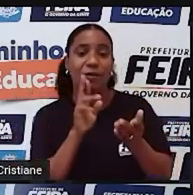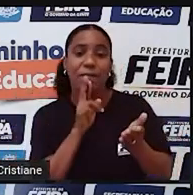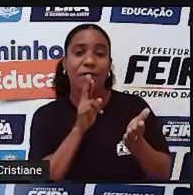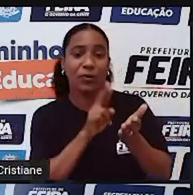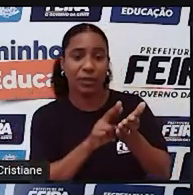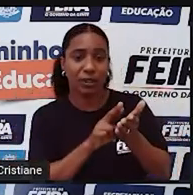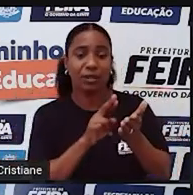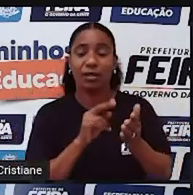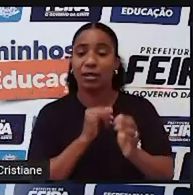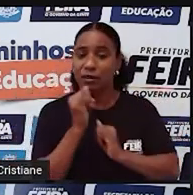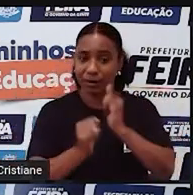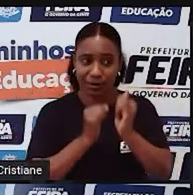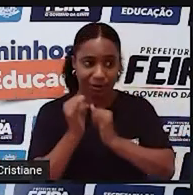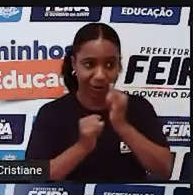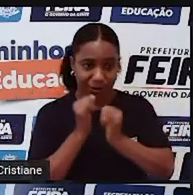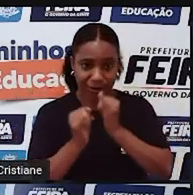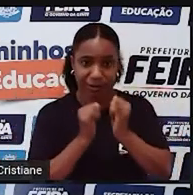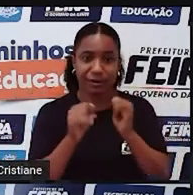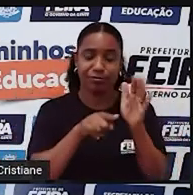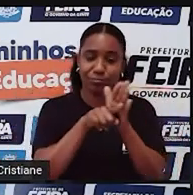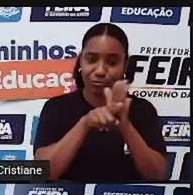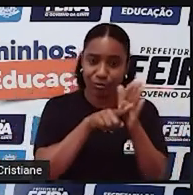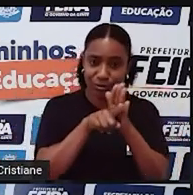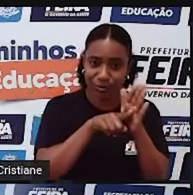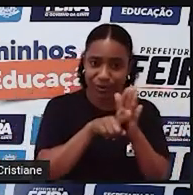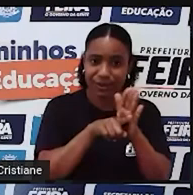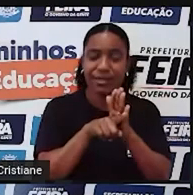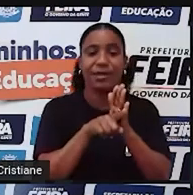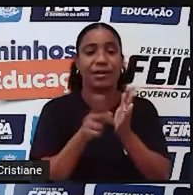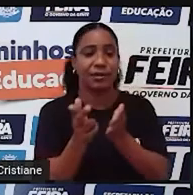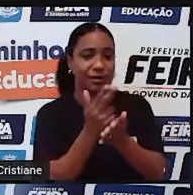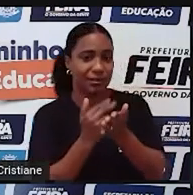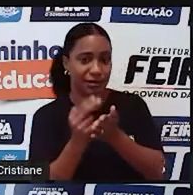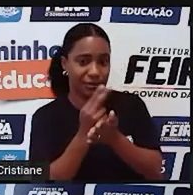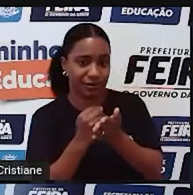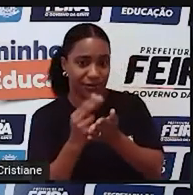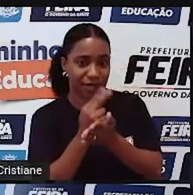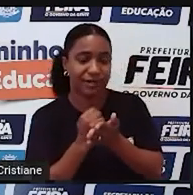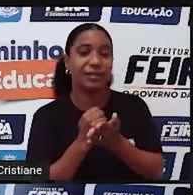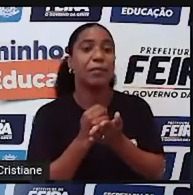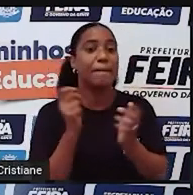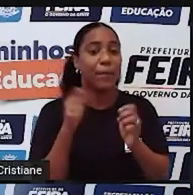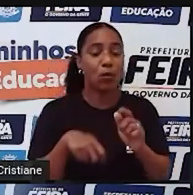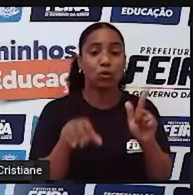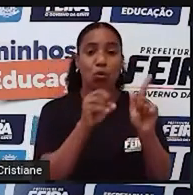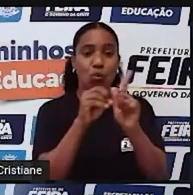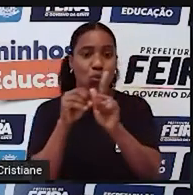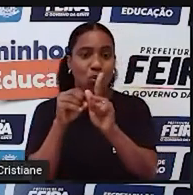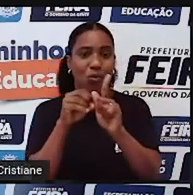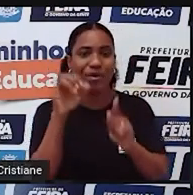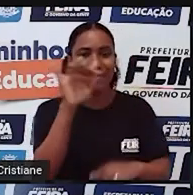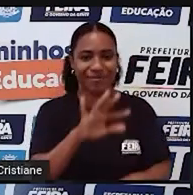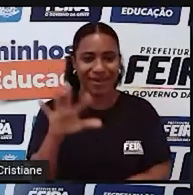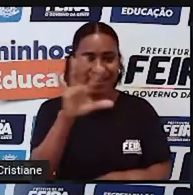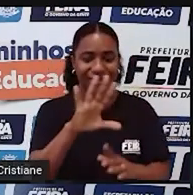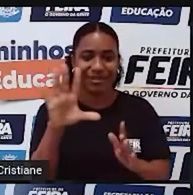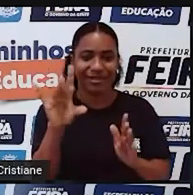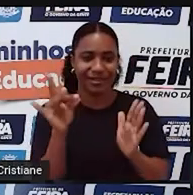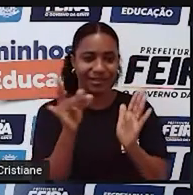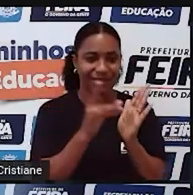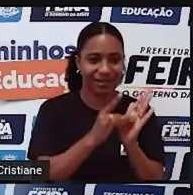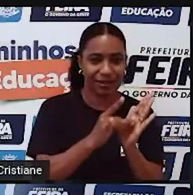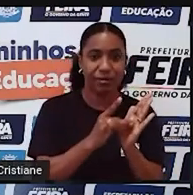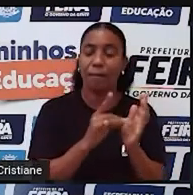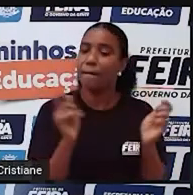acesso à internet pode pesquisar imagens através do Google Imagens e colar na atividade